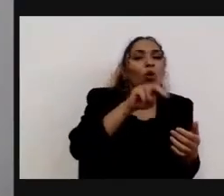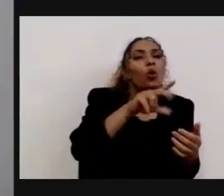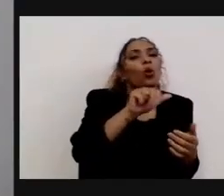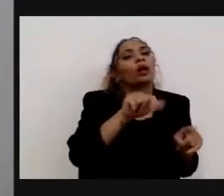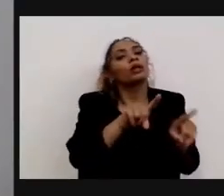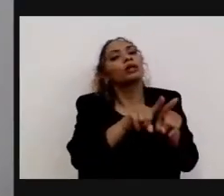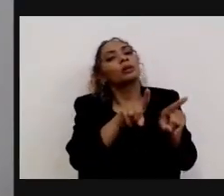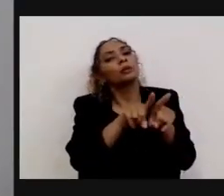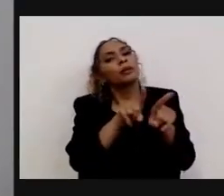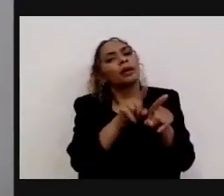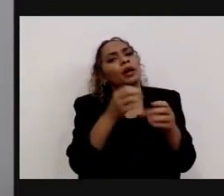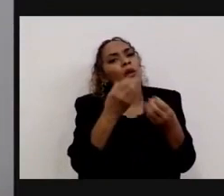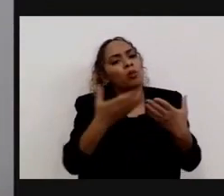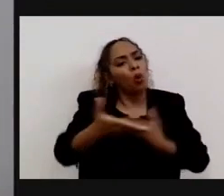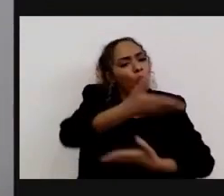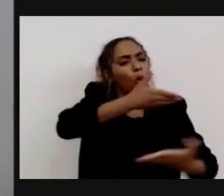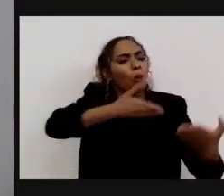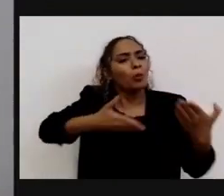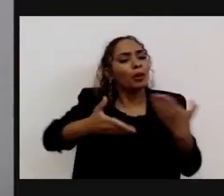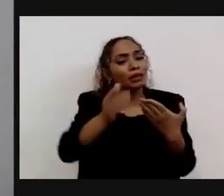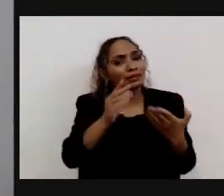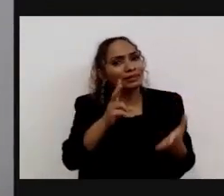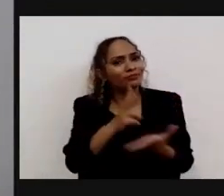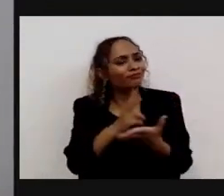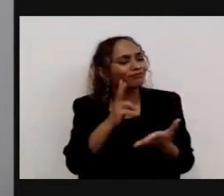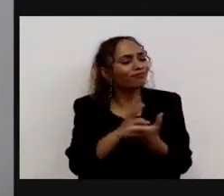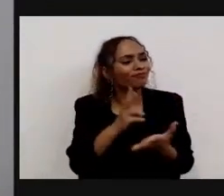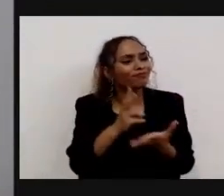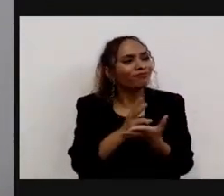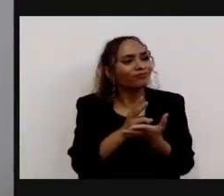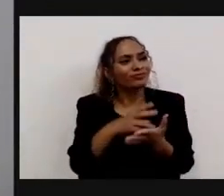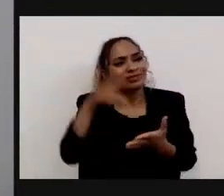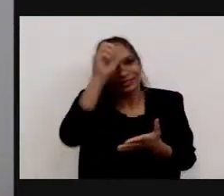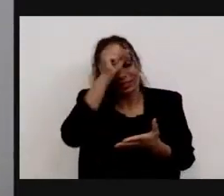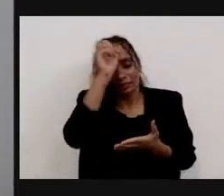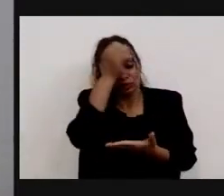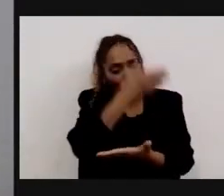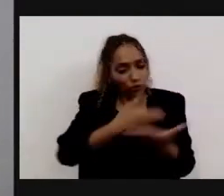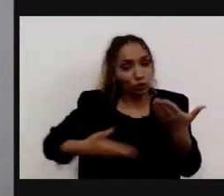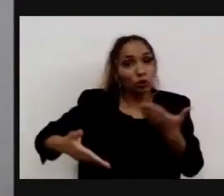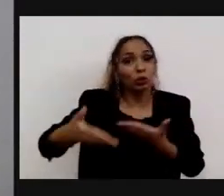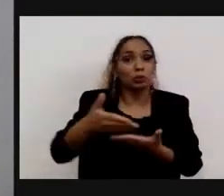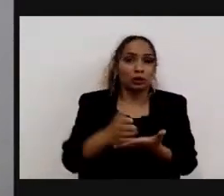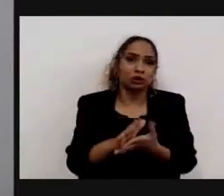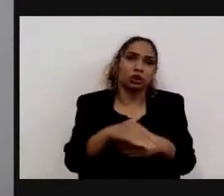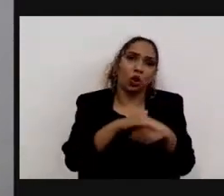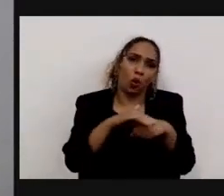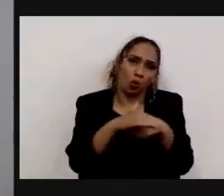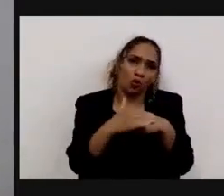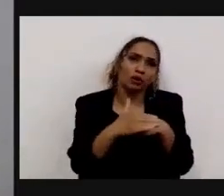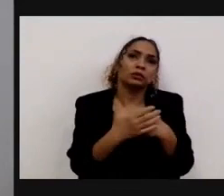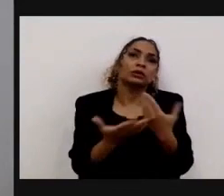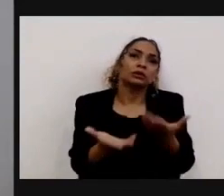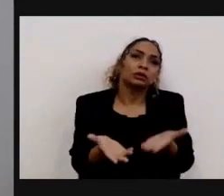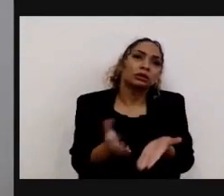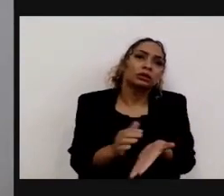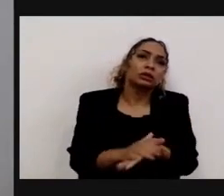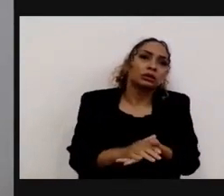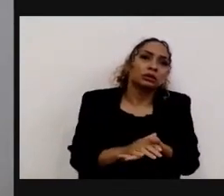compartilhar aqui a gente sempre aprende né Luana quando a gente compartilha a mesa conversa sobre isso